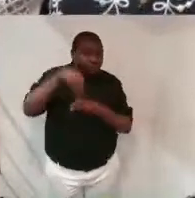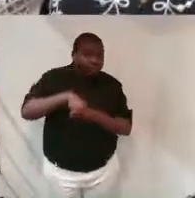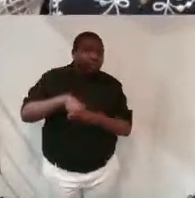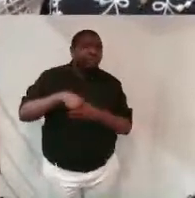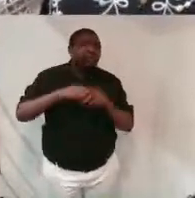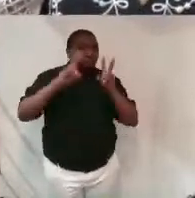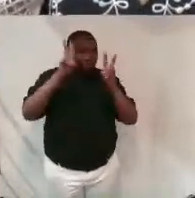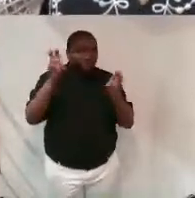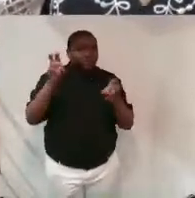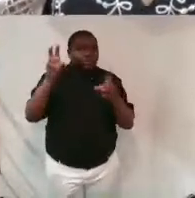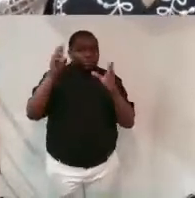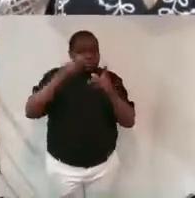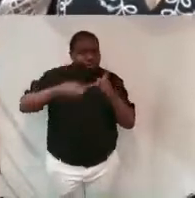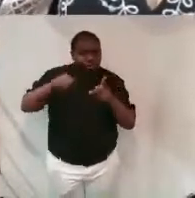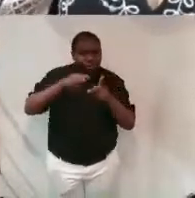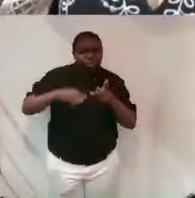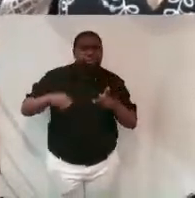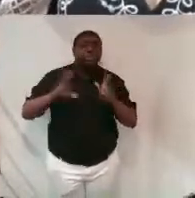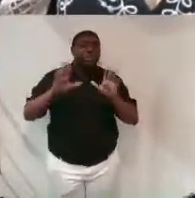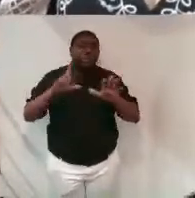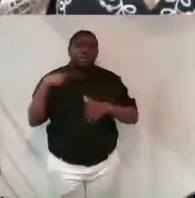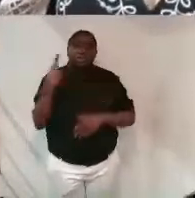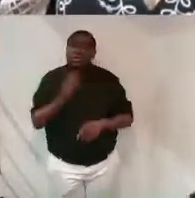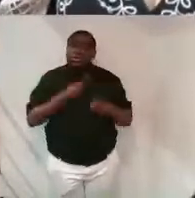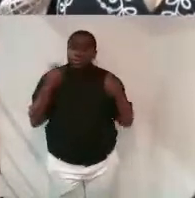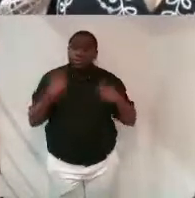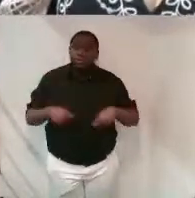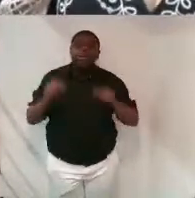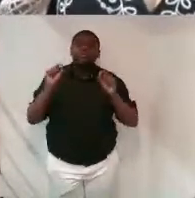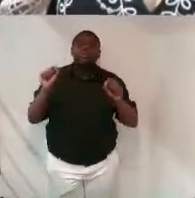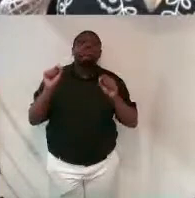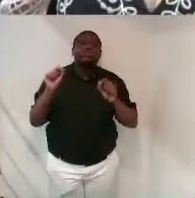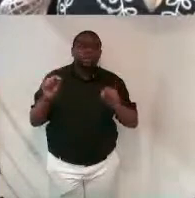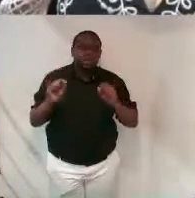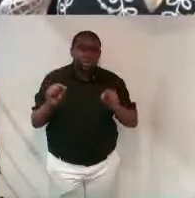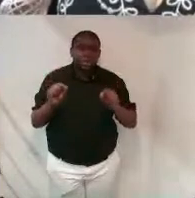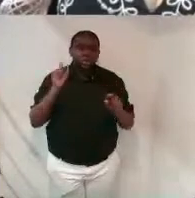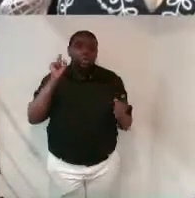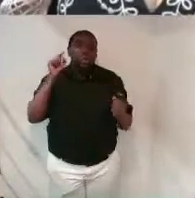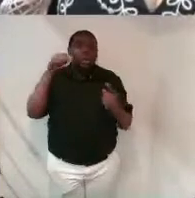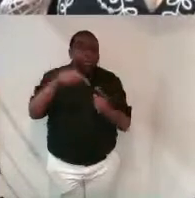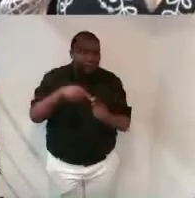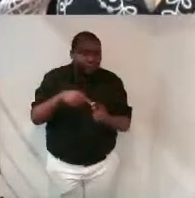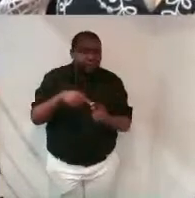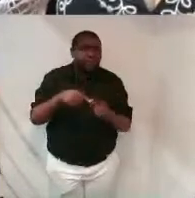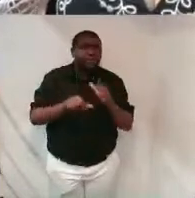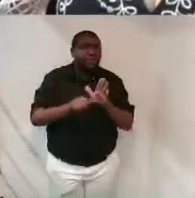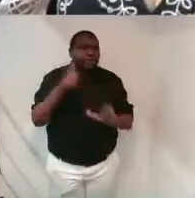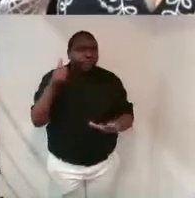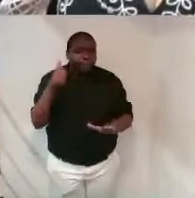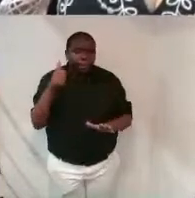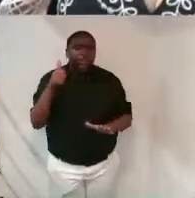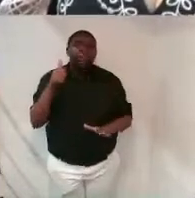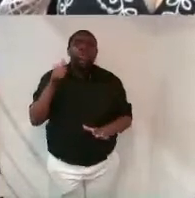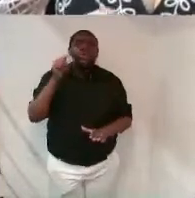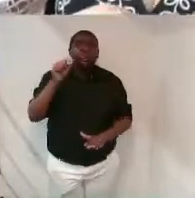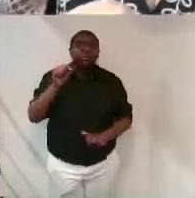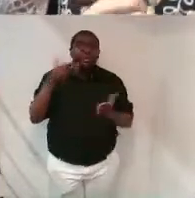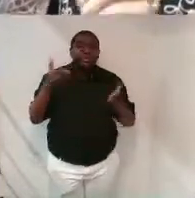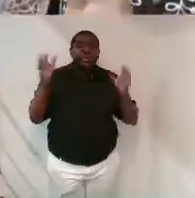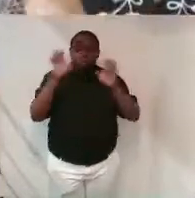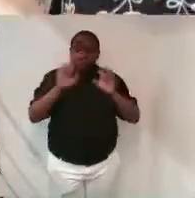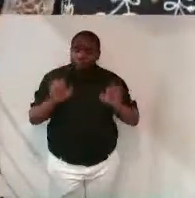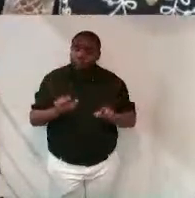Público. Nós temos que justamente buscar, primeiro, que essa estruturação das